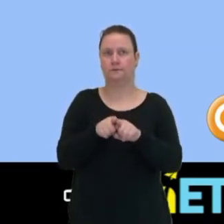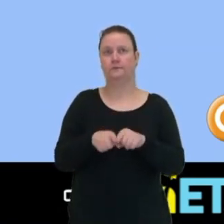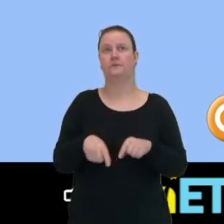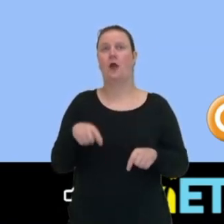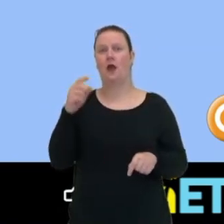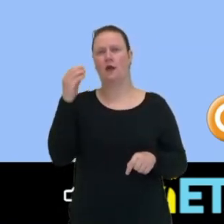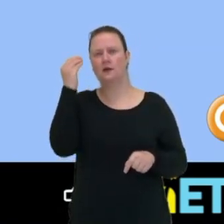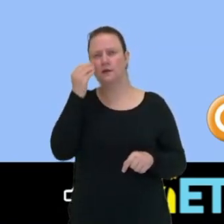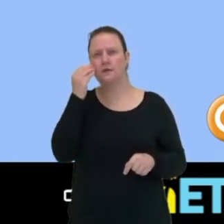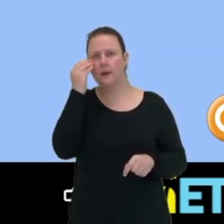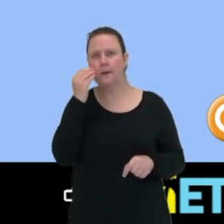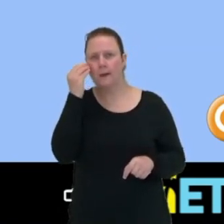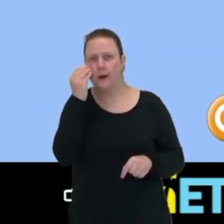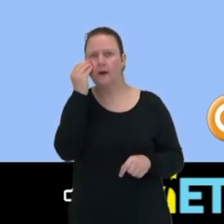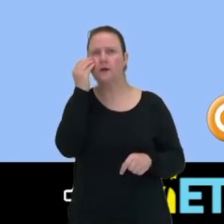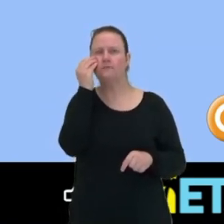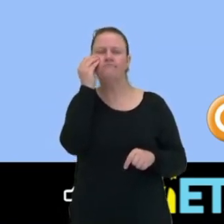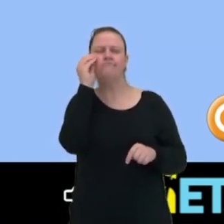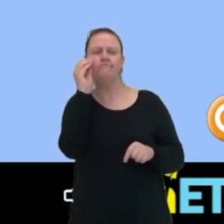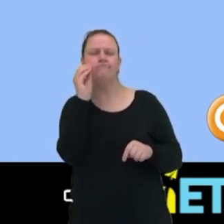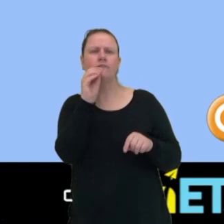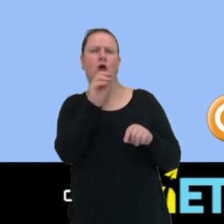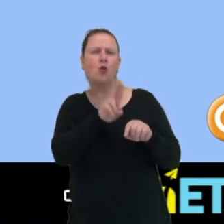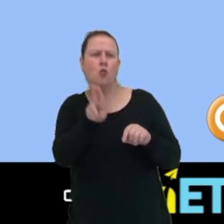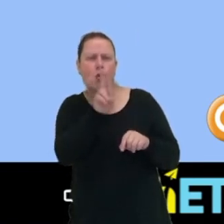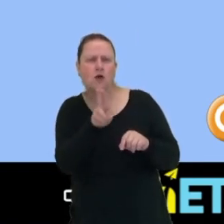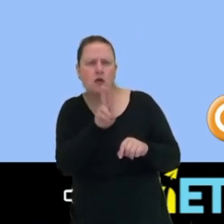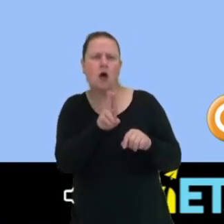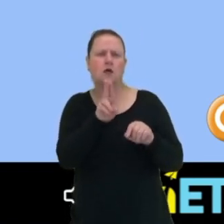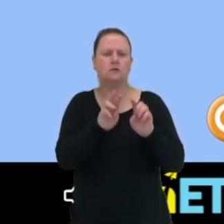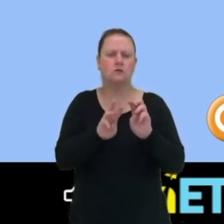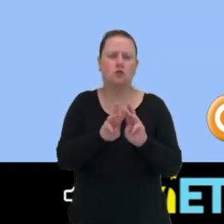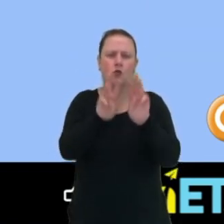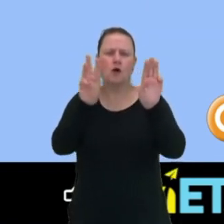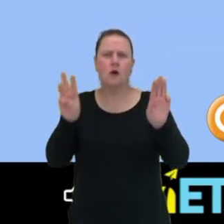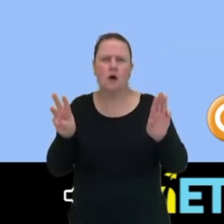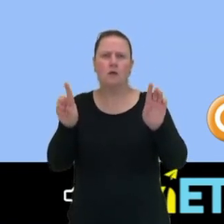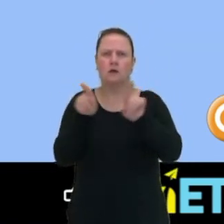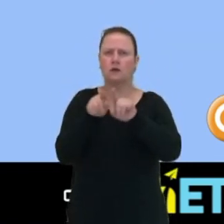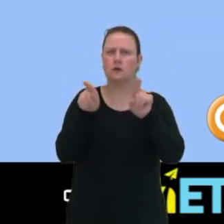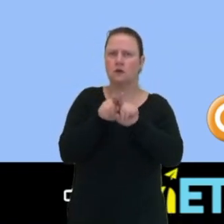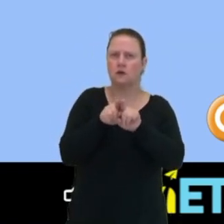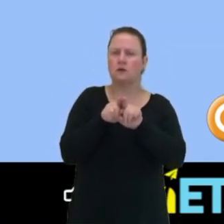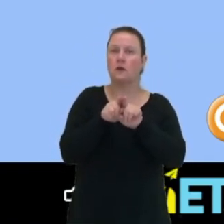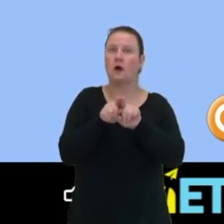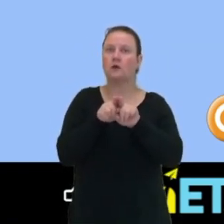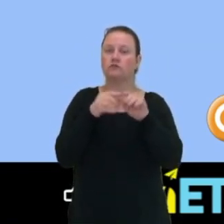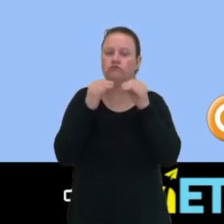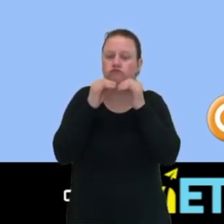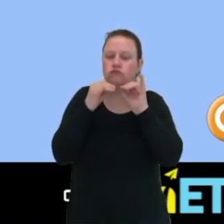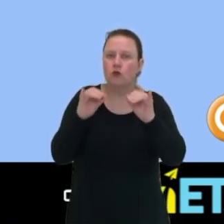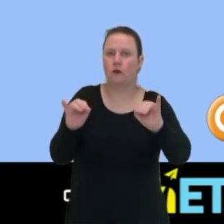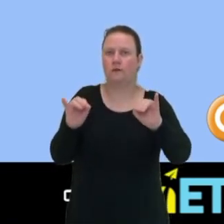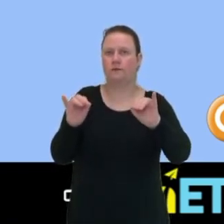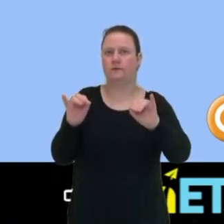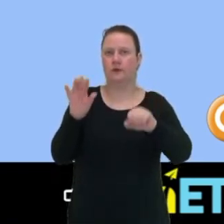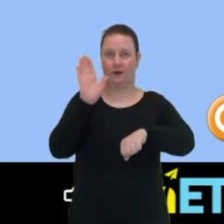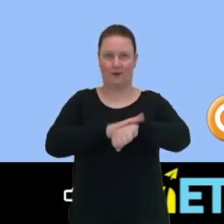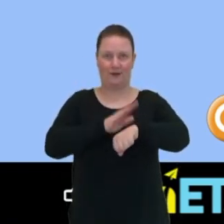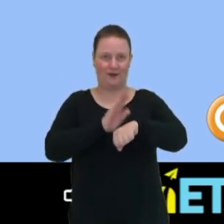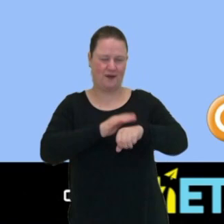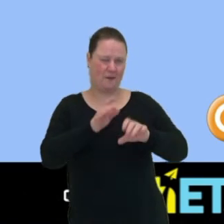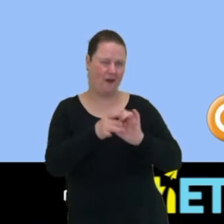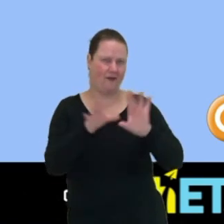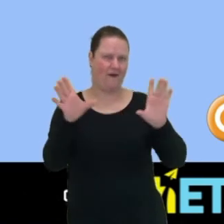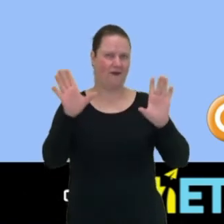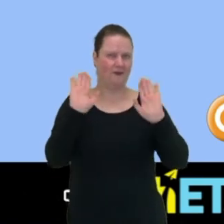mexerem, entenderem os elementos que fazem parte de um circuito. Eu vou dar um tempinho para